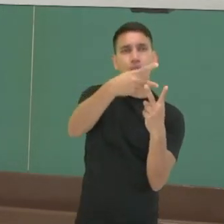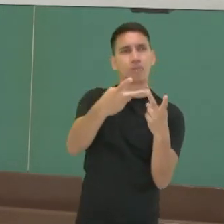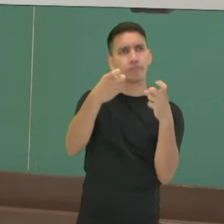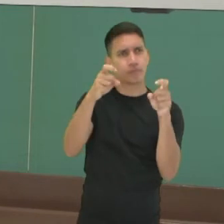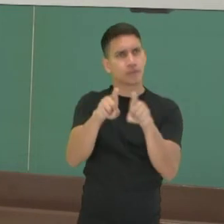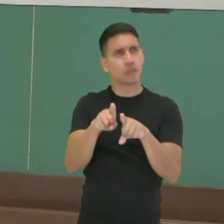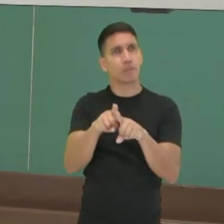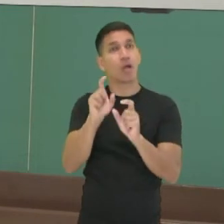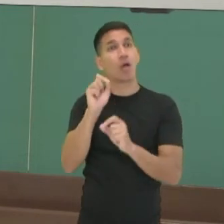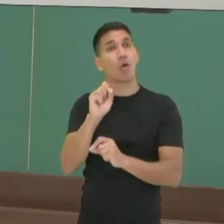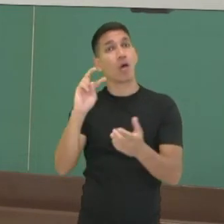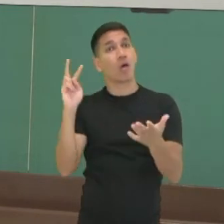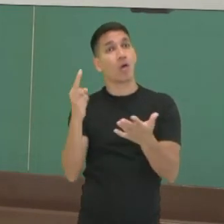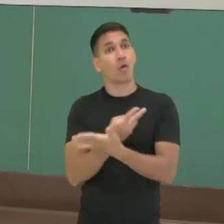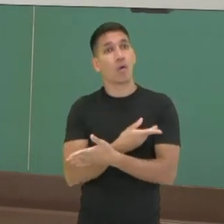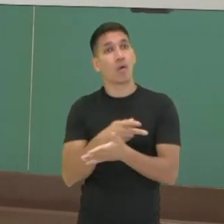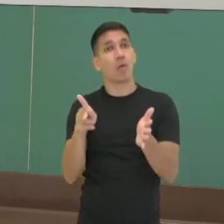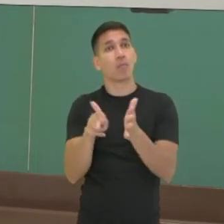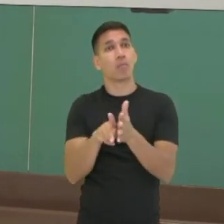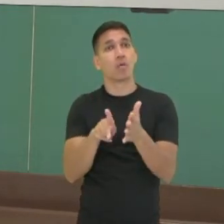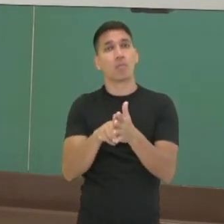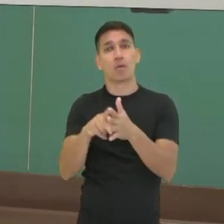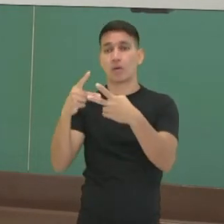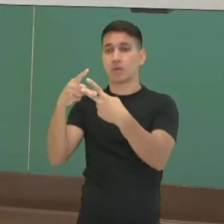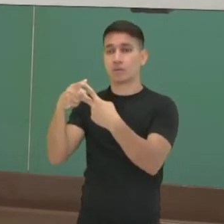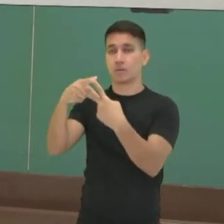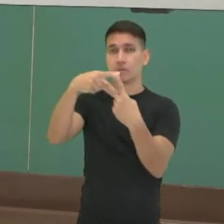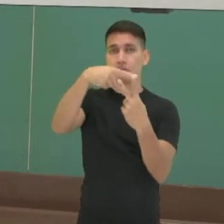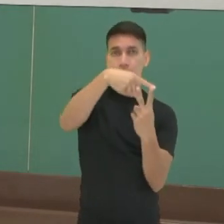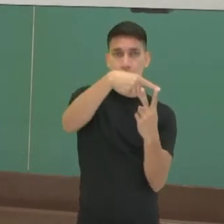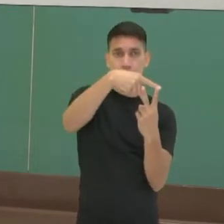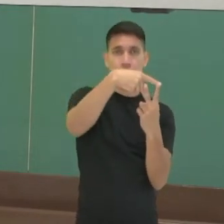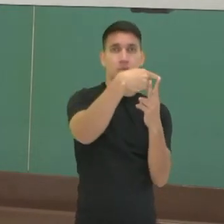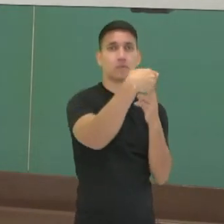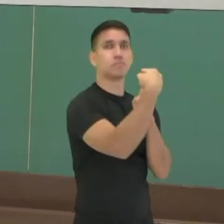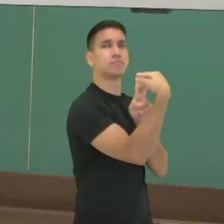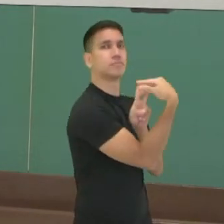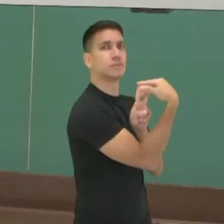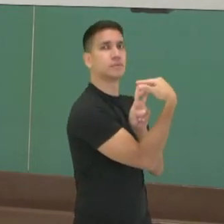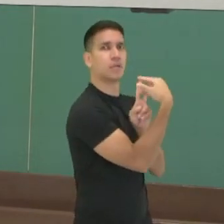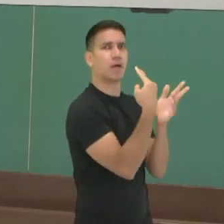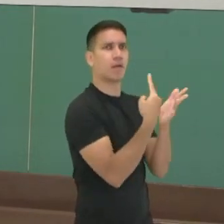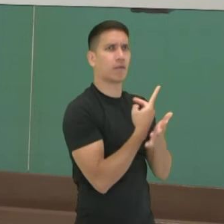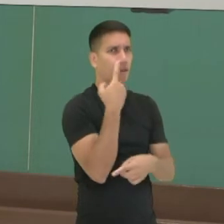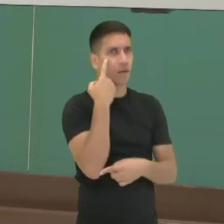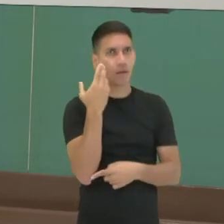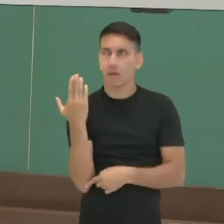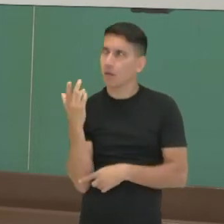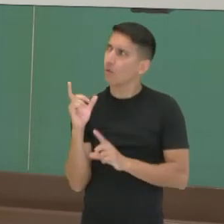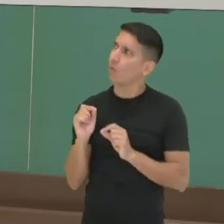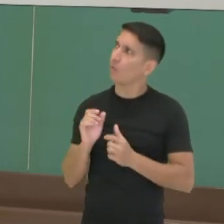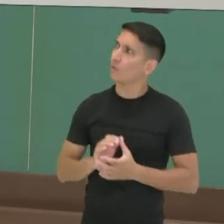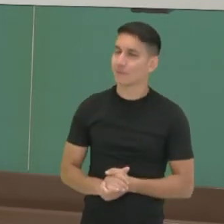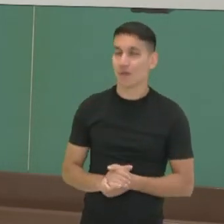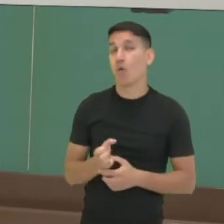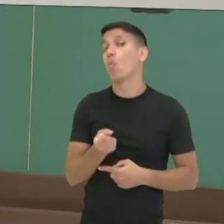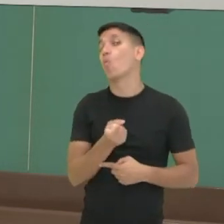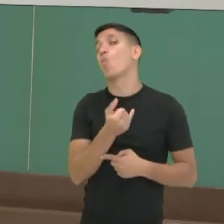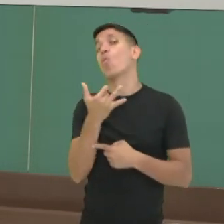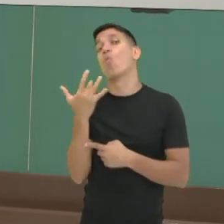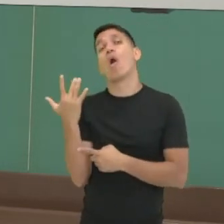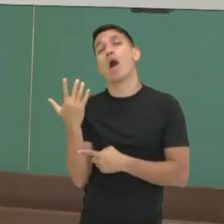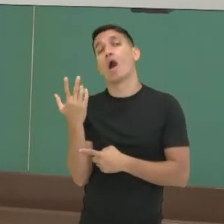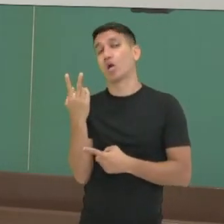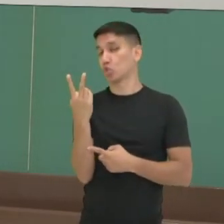que ela ocorreu uma reflexão. Qual será que foi? Olha aqui, quais foram as